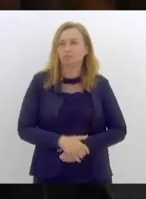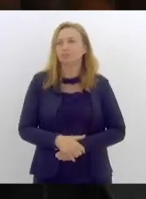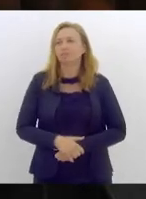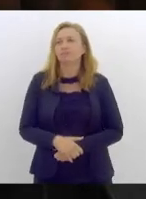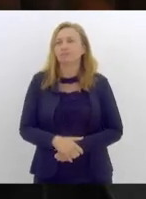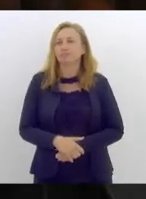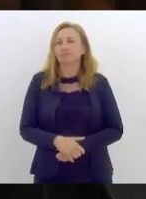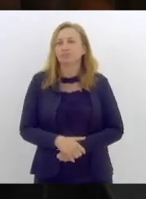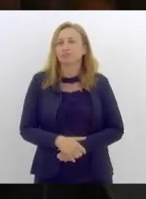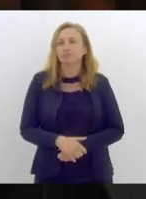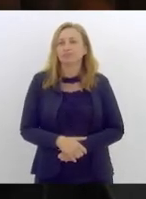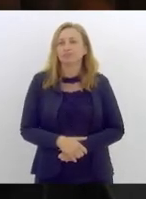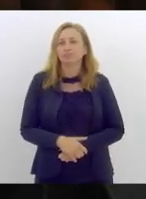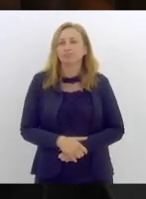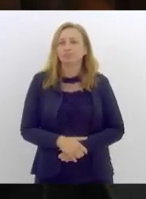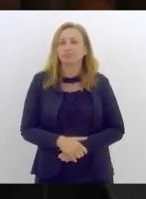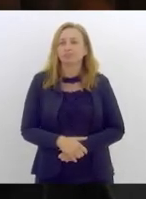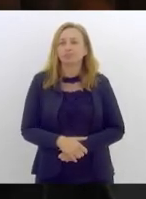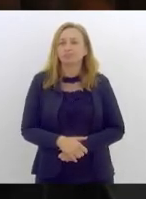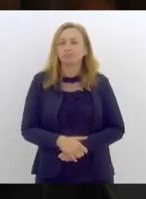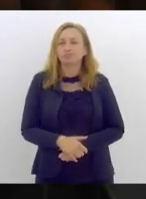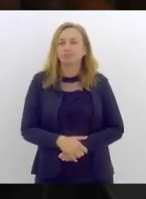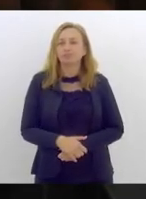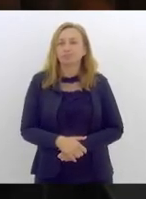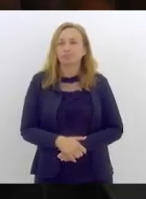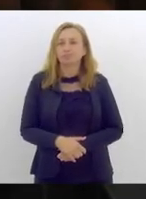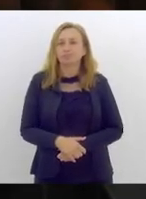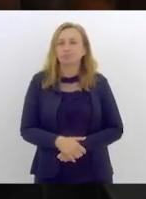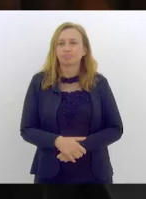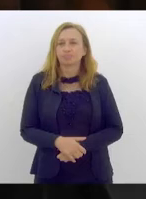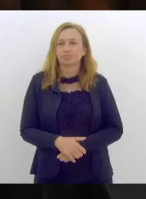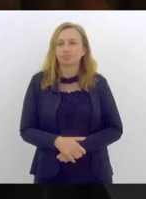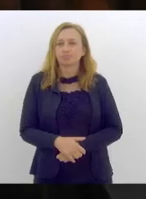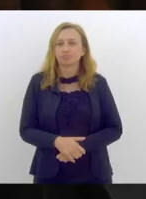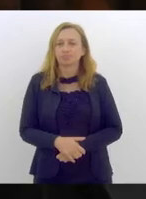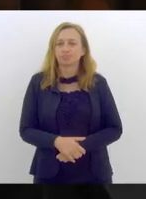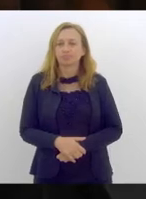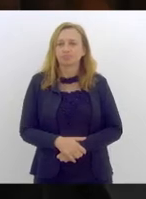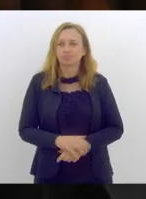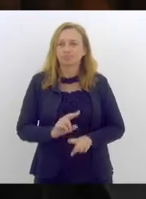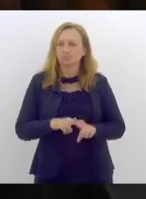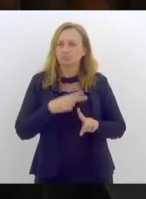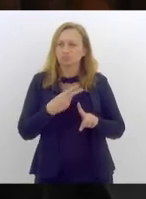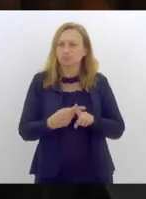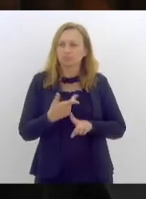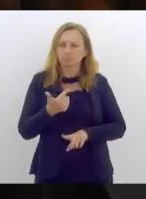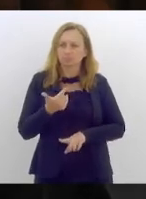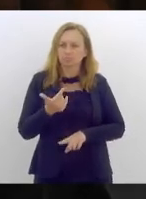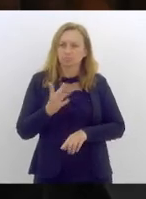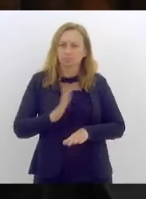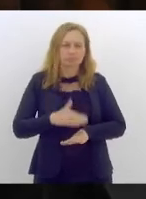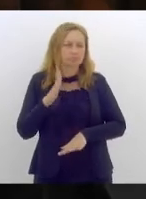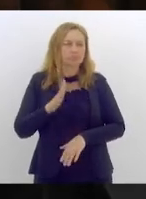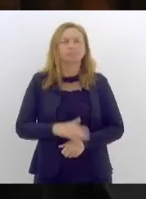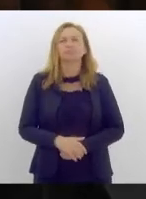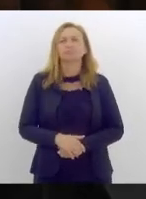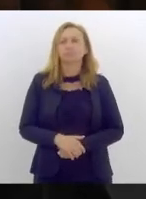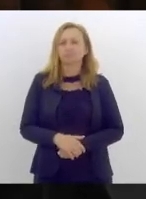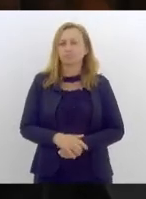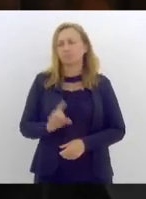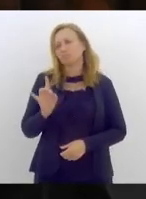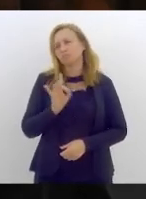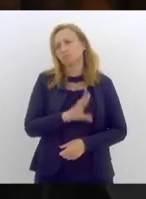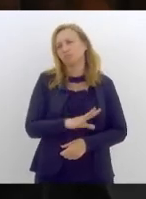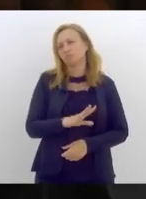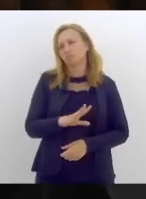onde os armamentos sei lá que duplicaram ou mais nos